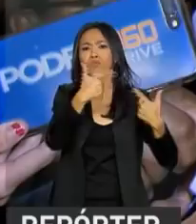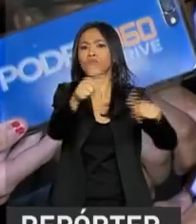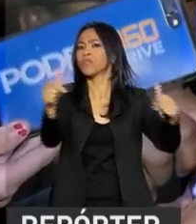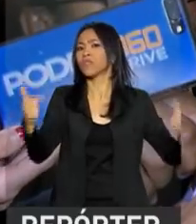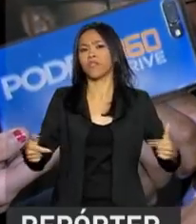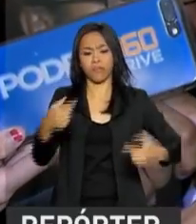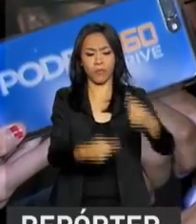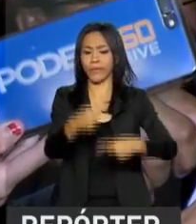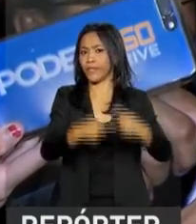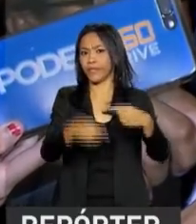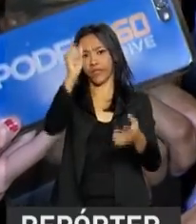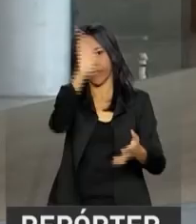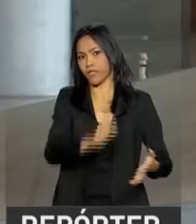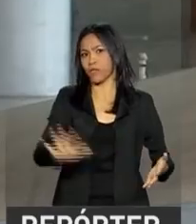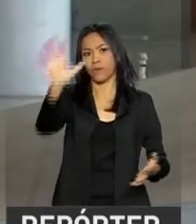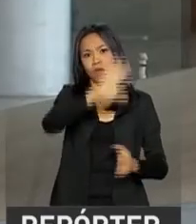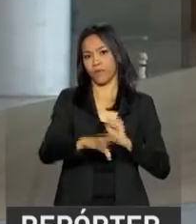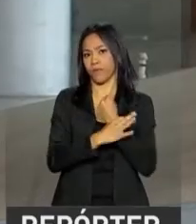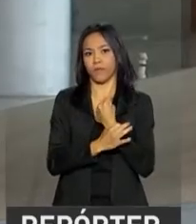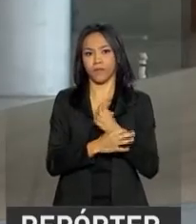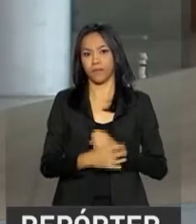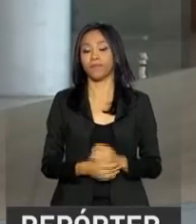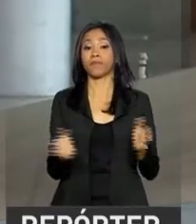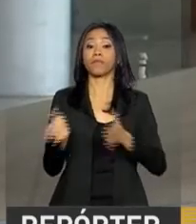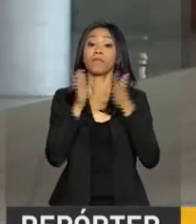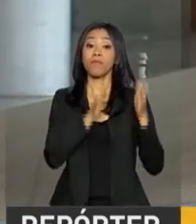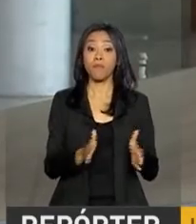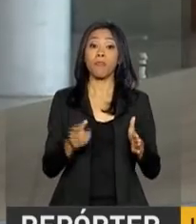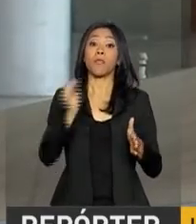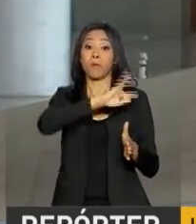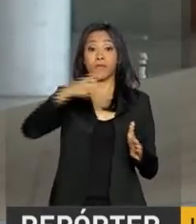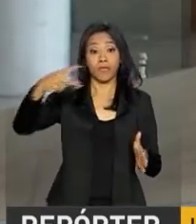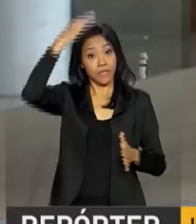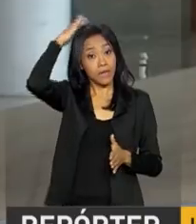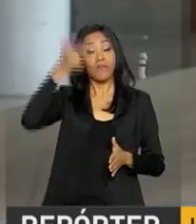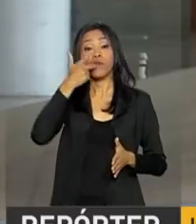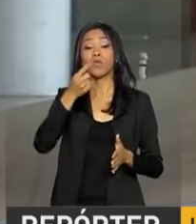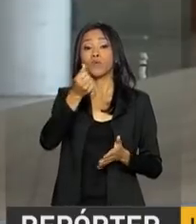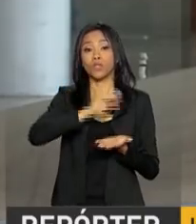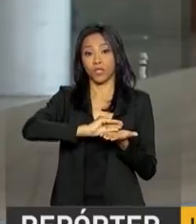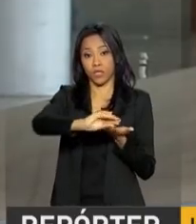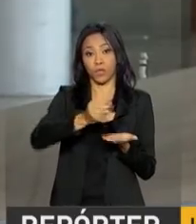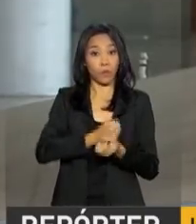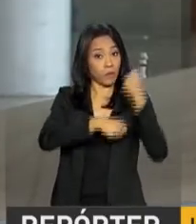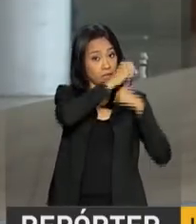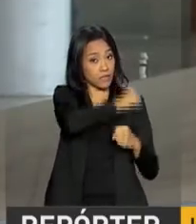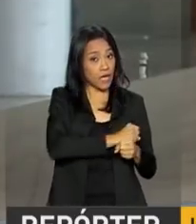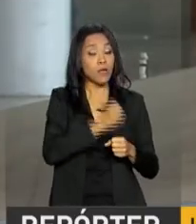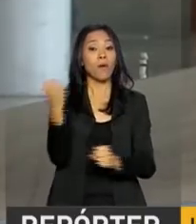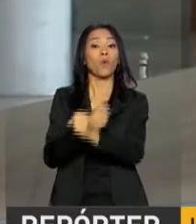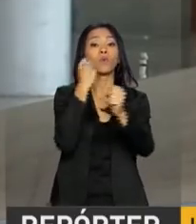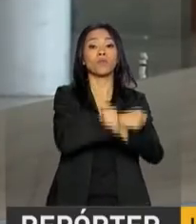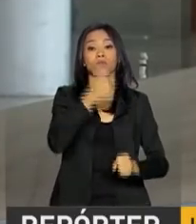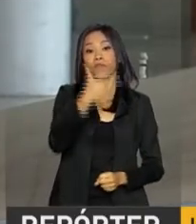nacional de segurança o presidente michel temer lembrou que o dinheiro destinado ano passado para a construção de 25 prisões